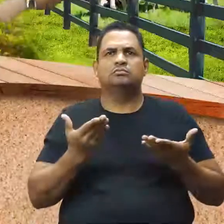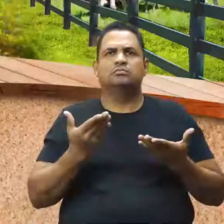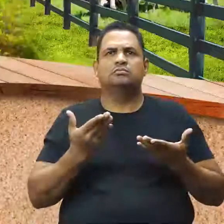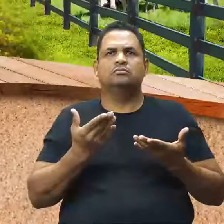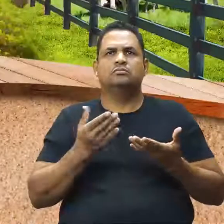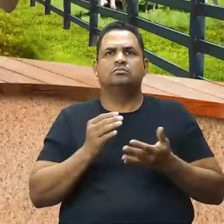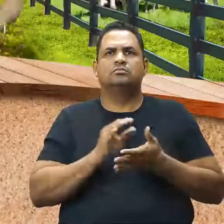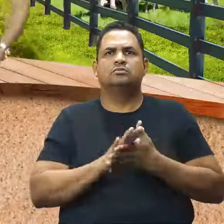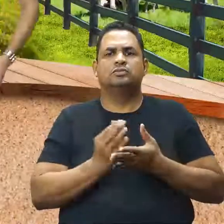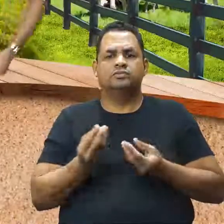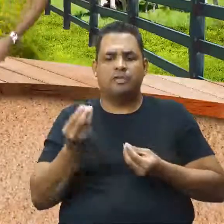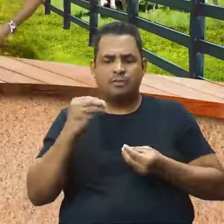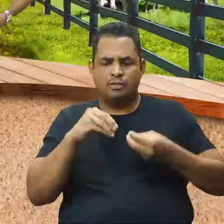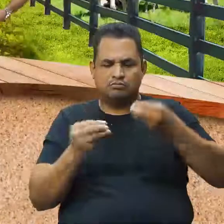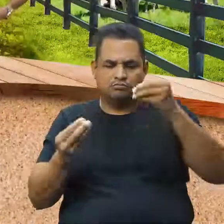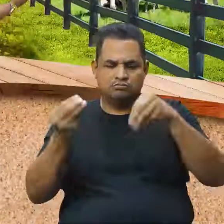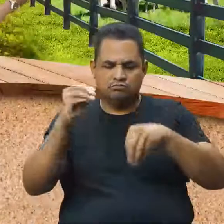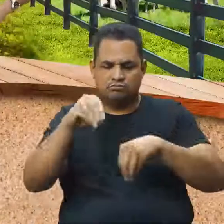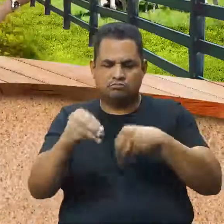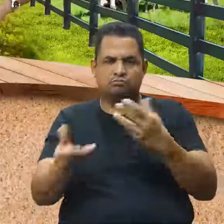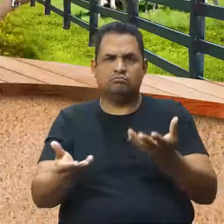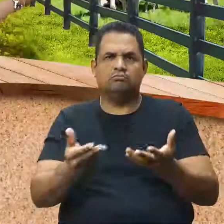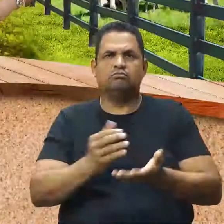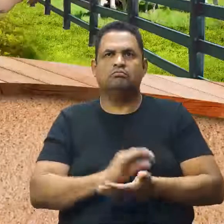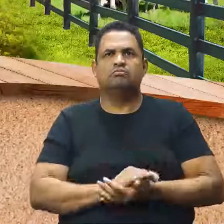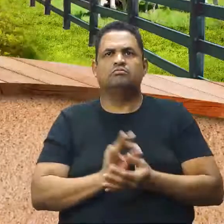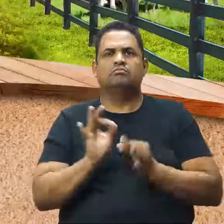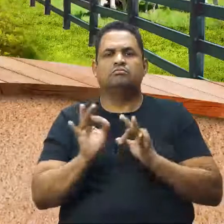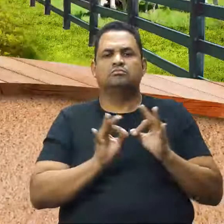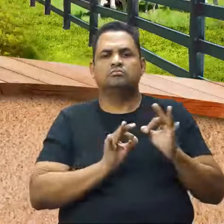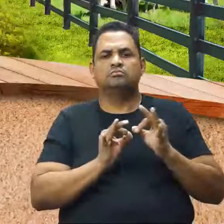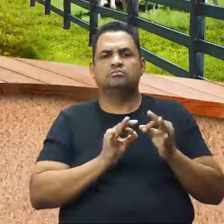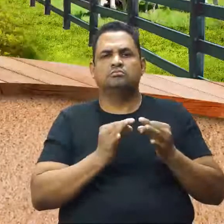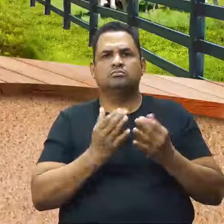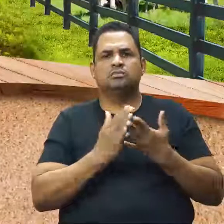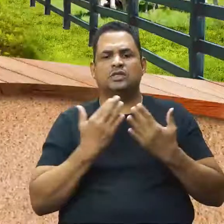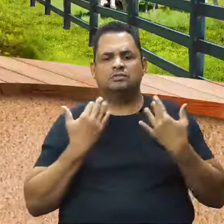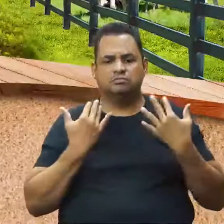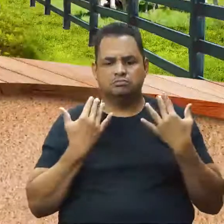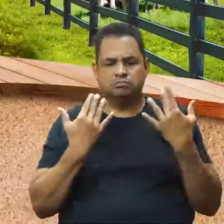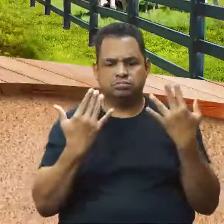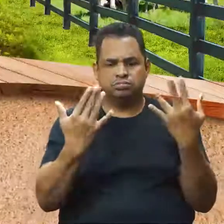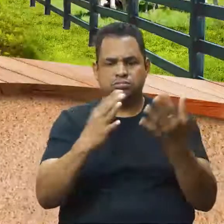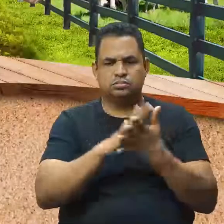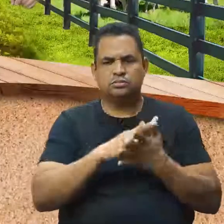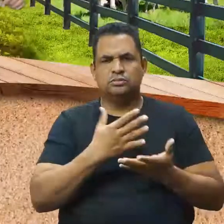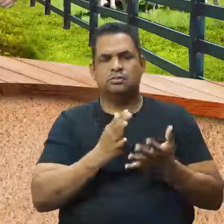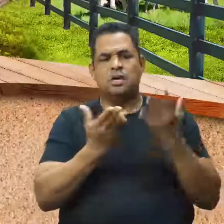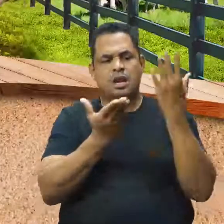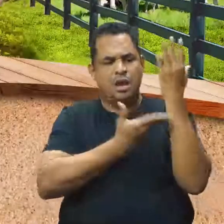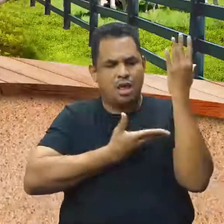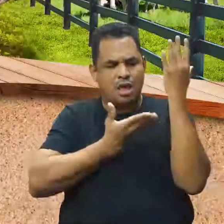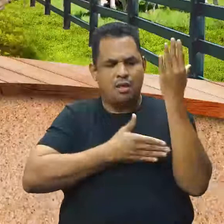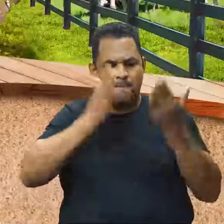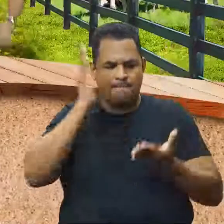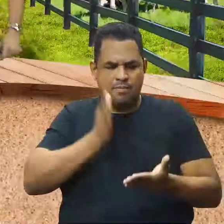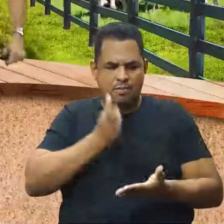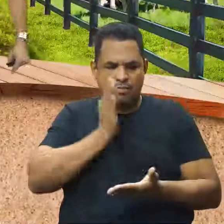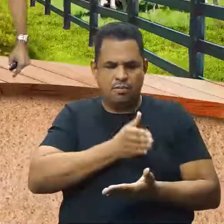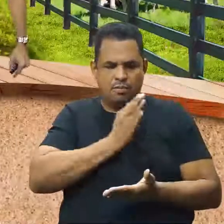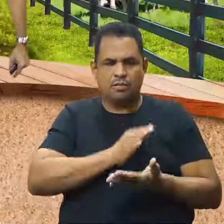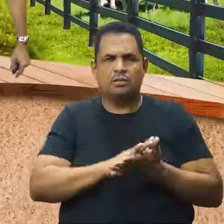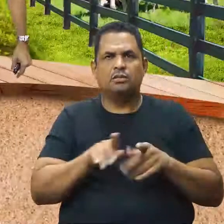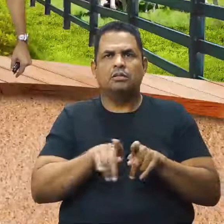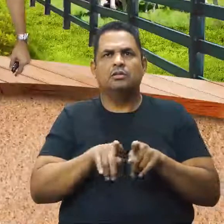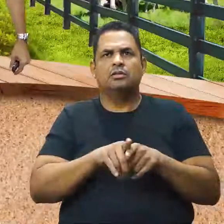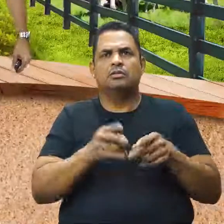Você vai cultivar, você vai formar pomar de árvores para lenha ou para